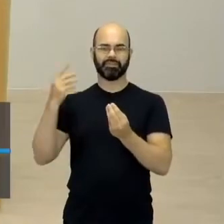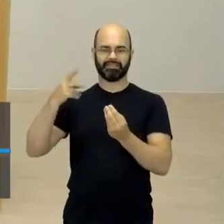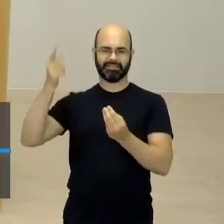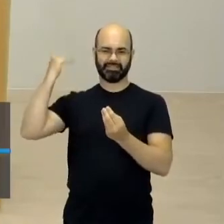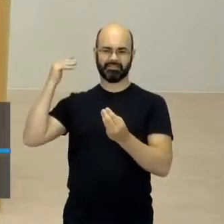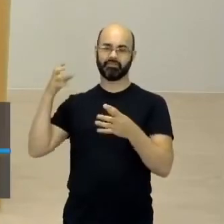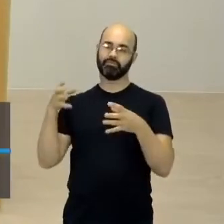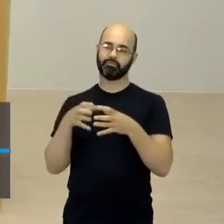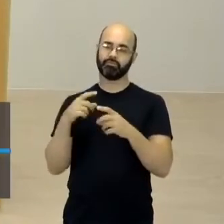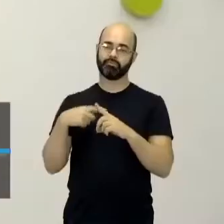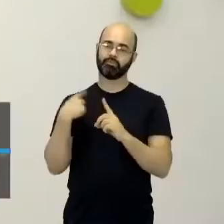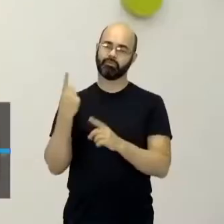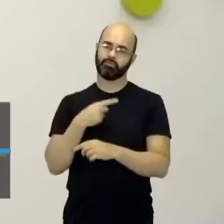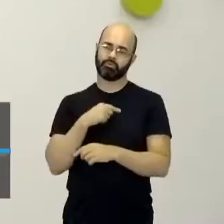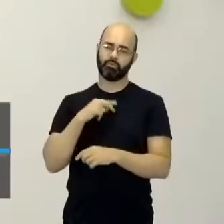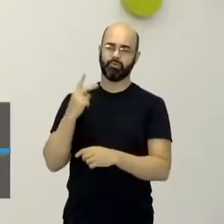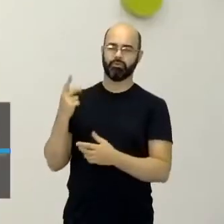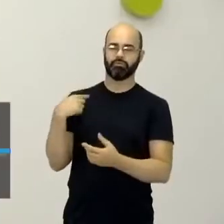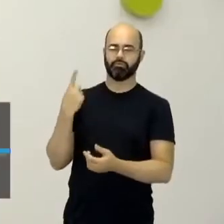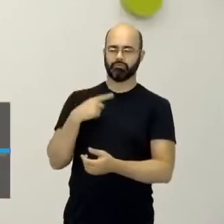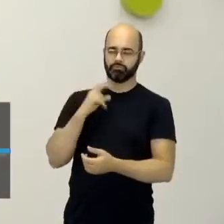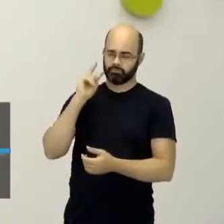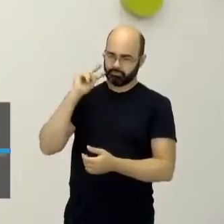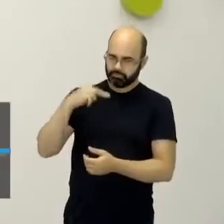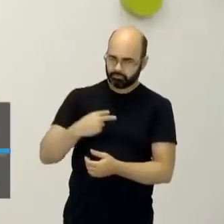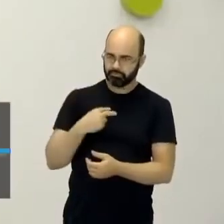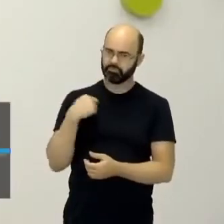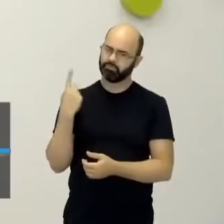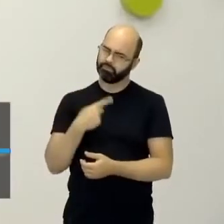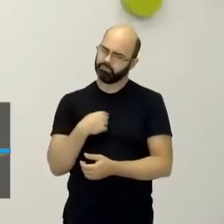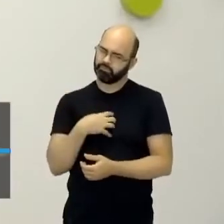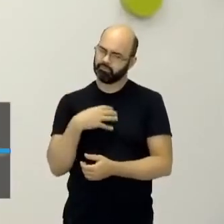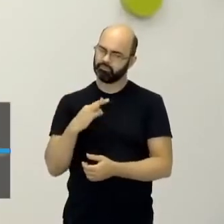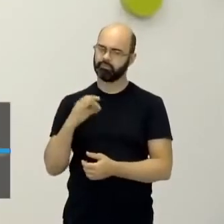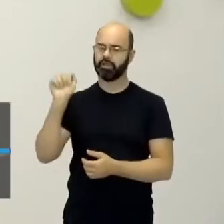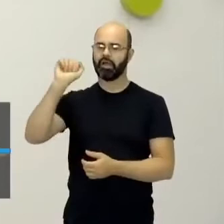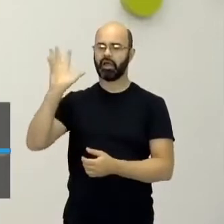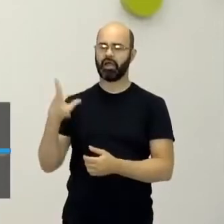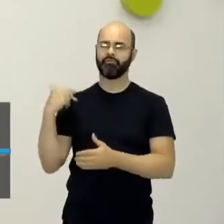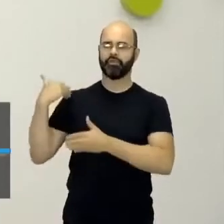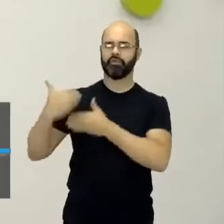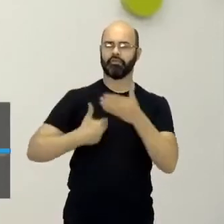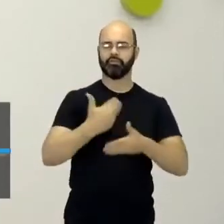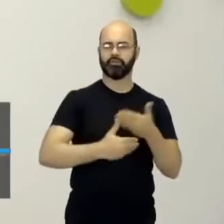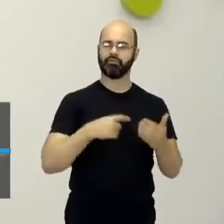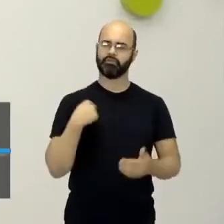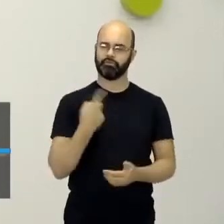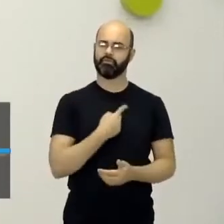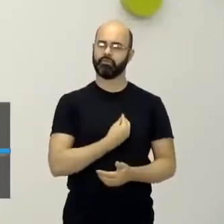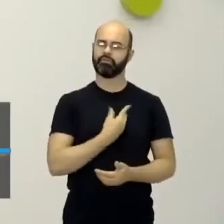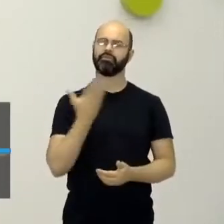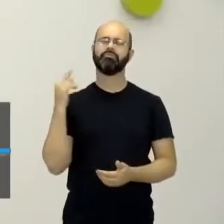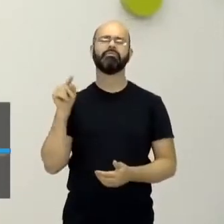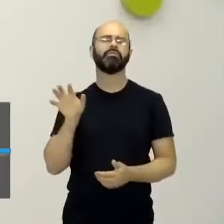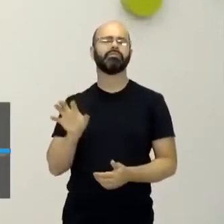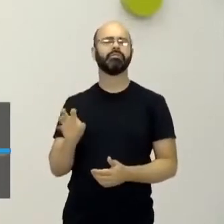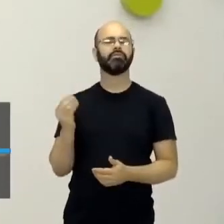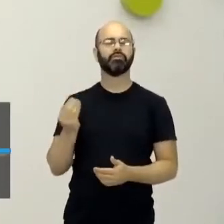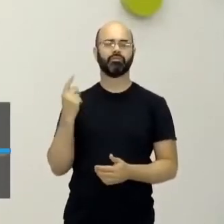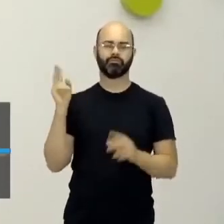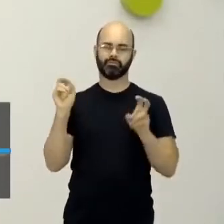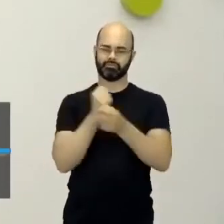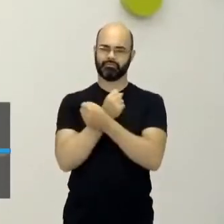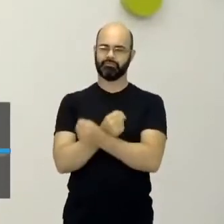aqui nos identificamos como afrodescendentes. Como que eles viviam aqui? Nós vamos falar, sim, de